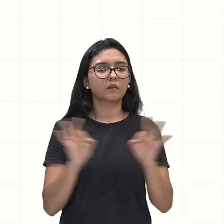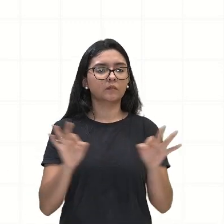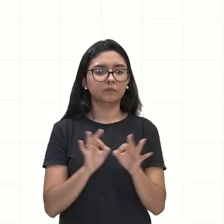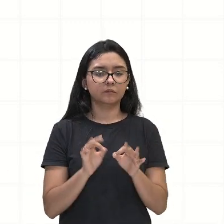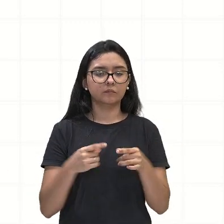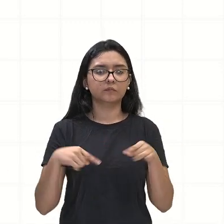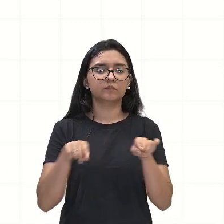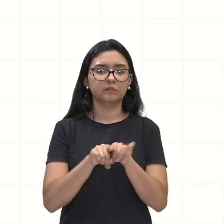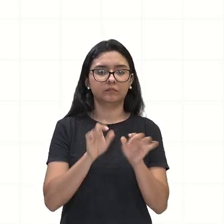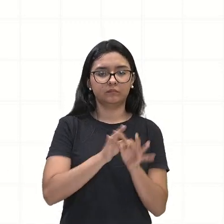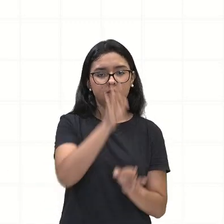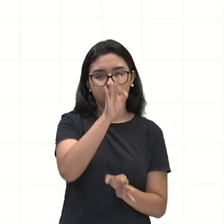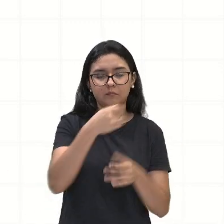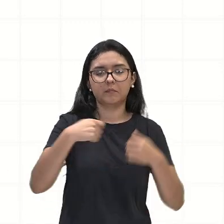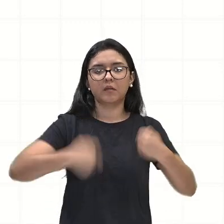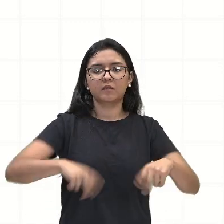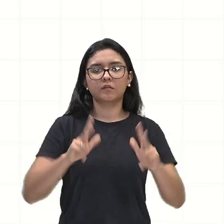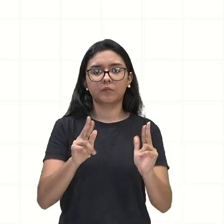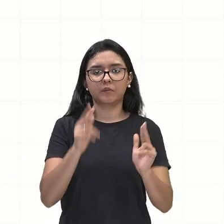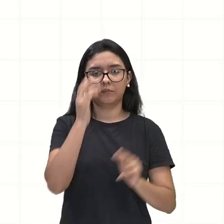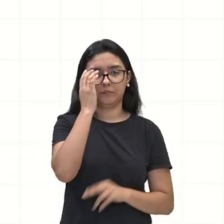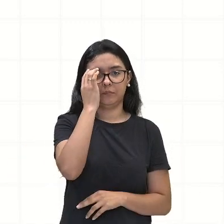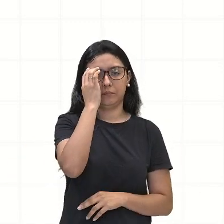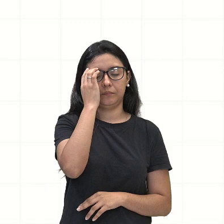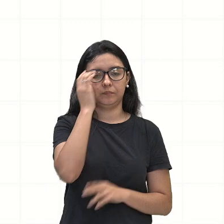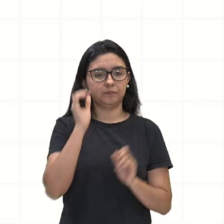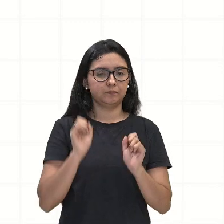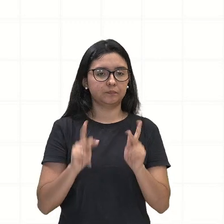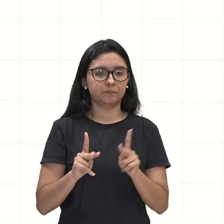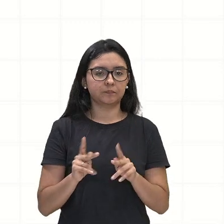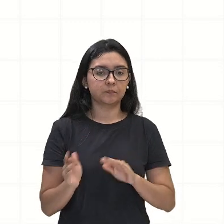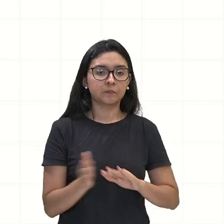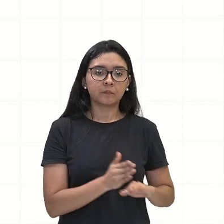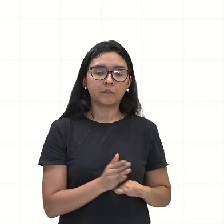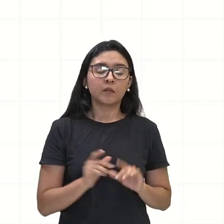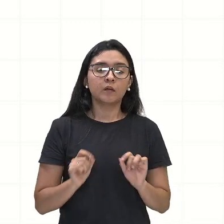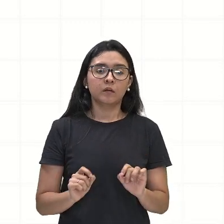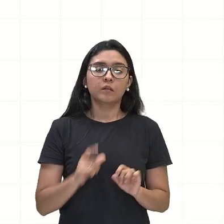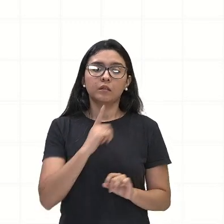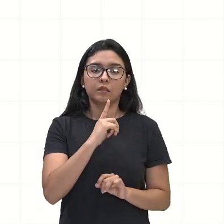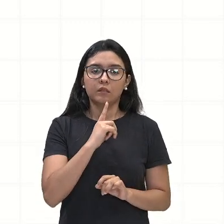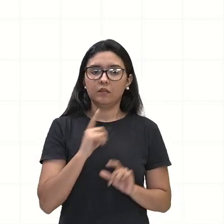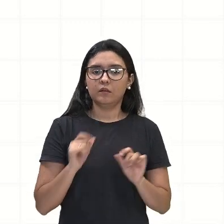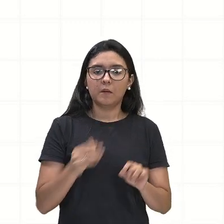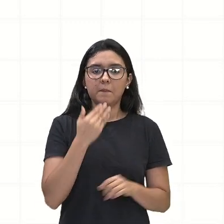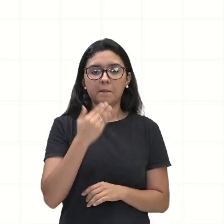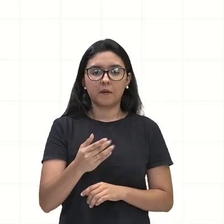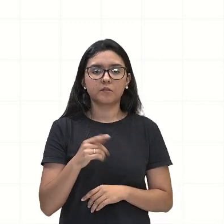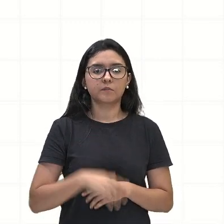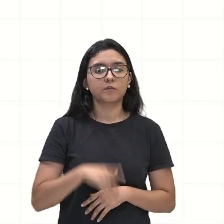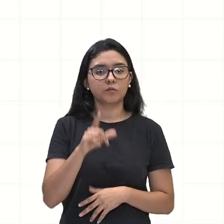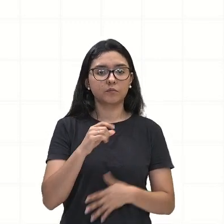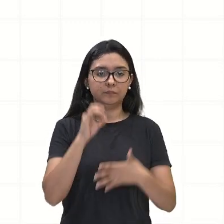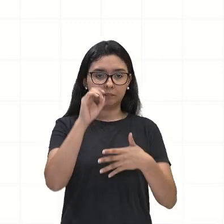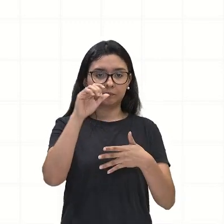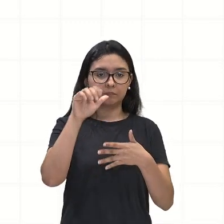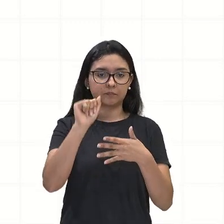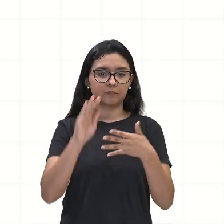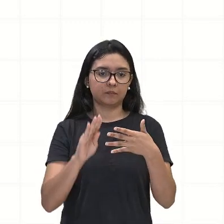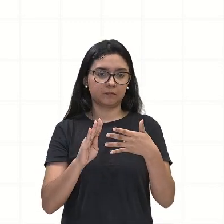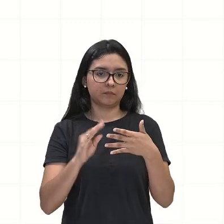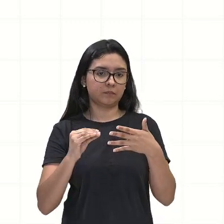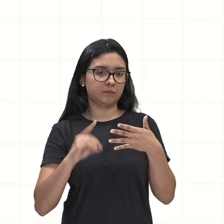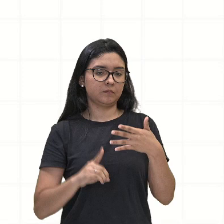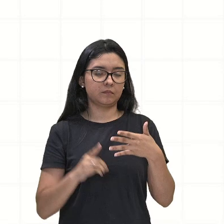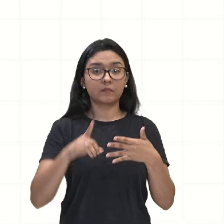respectivos lados. Correto? E aí, tem aqui, ele pede para marcar a alternativa correta.